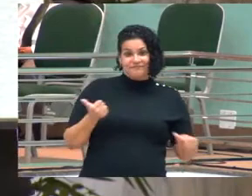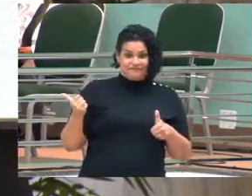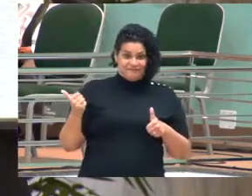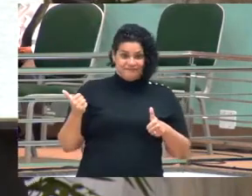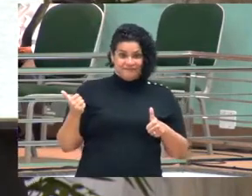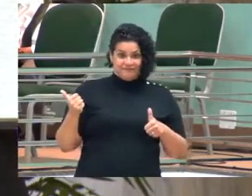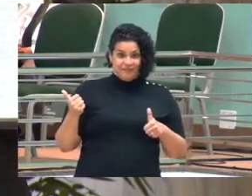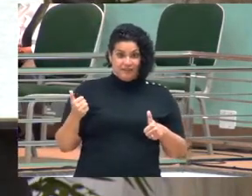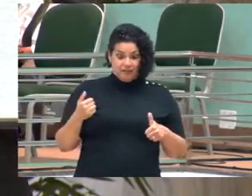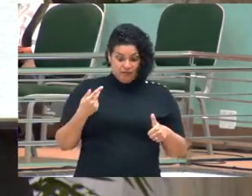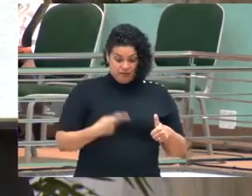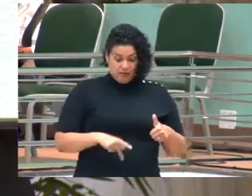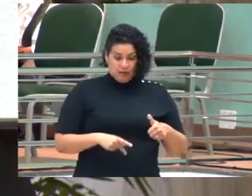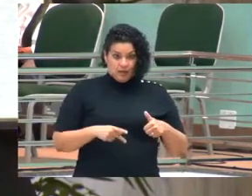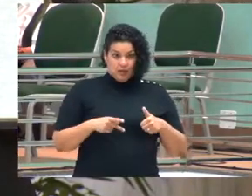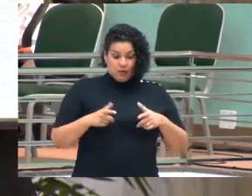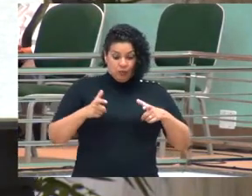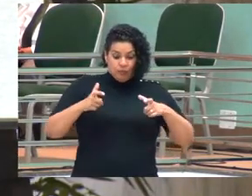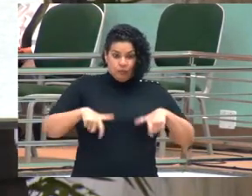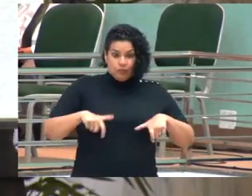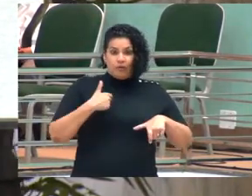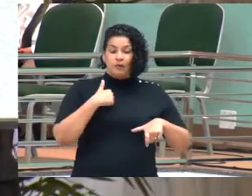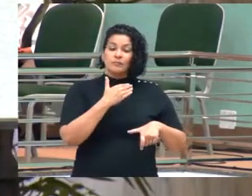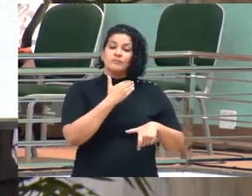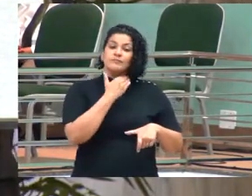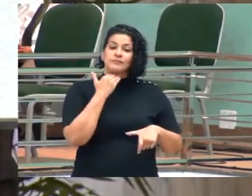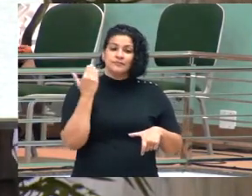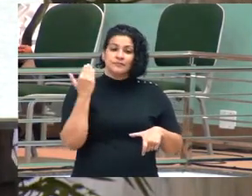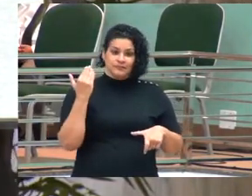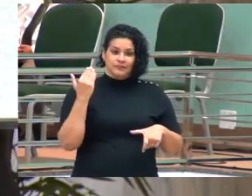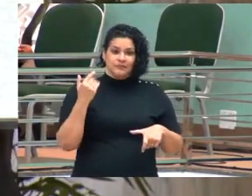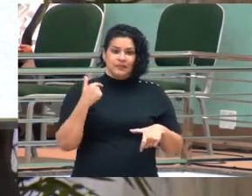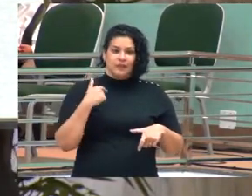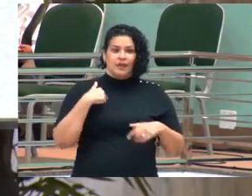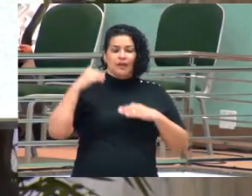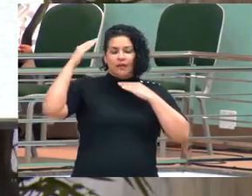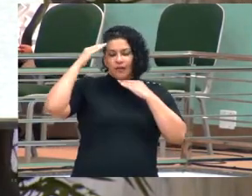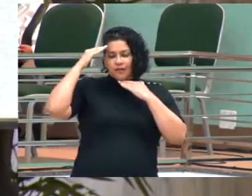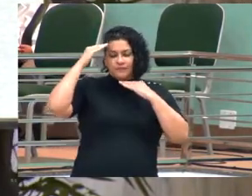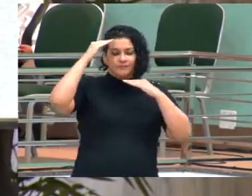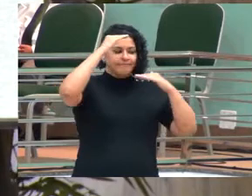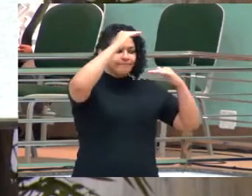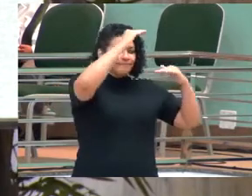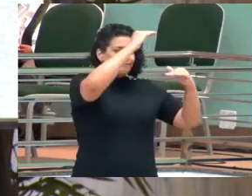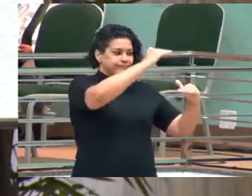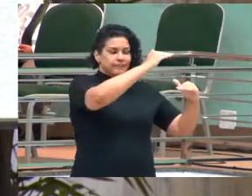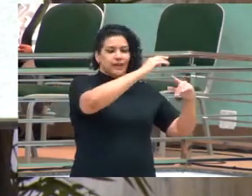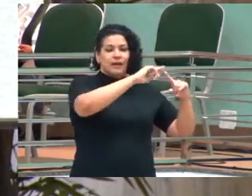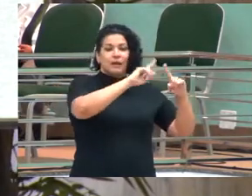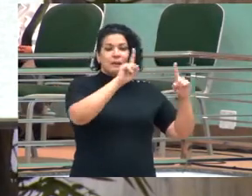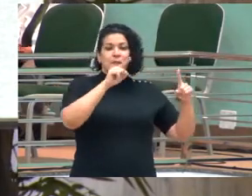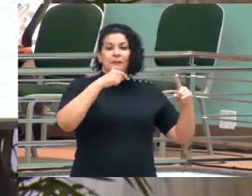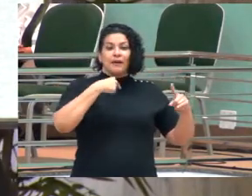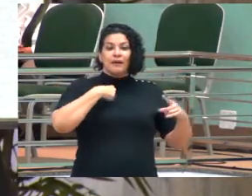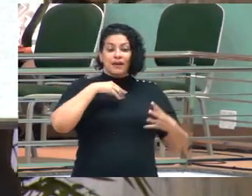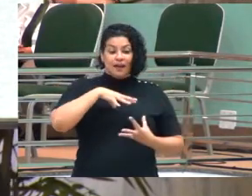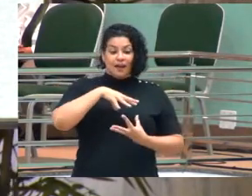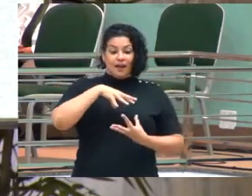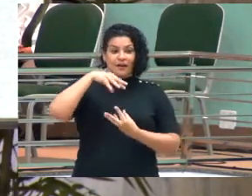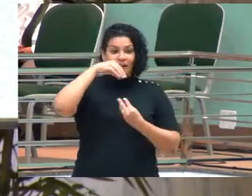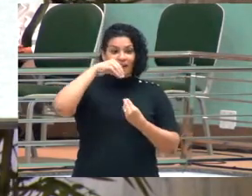Morri nesta terra, mas acordei na eternidade ao lado do meu Senhor. Eu